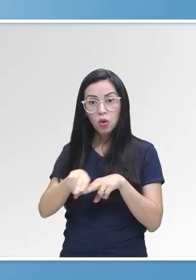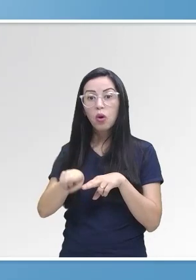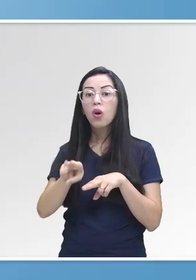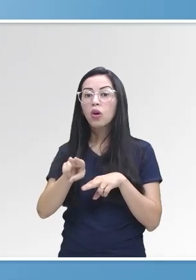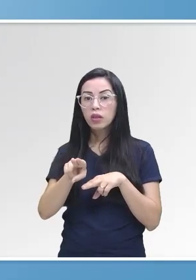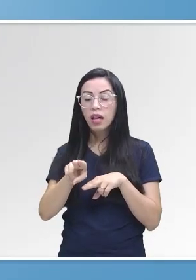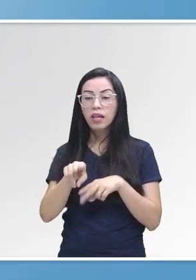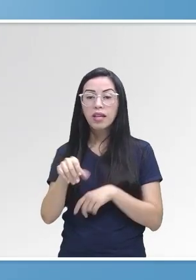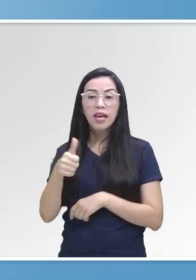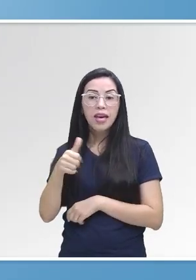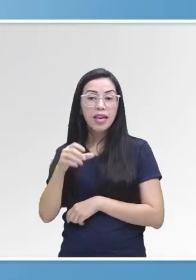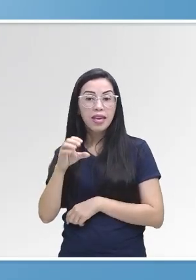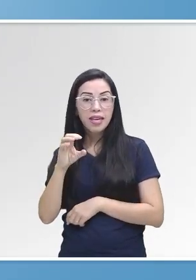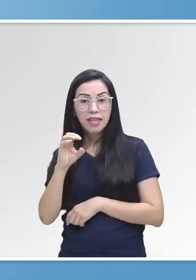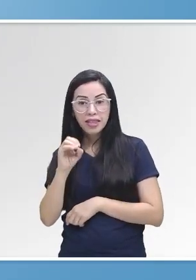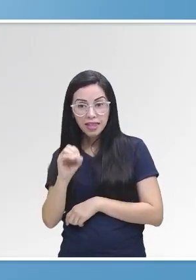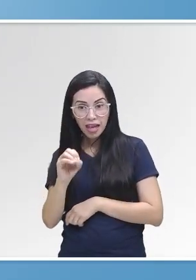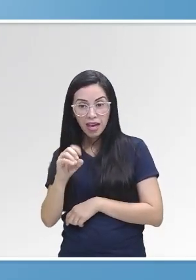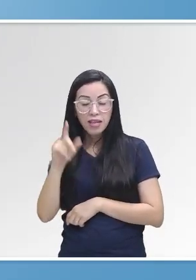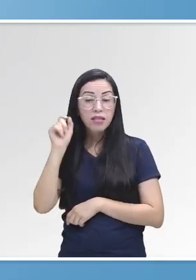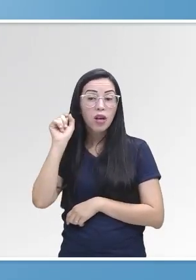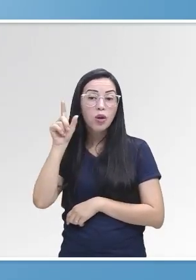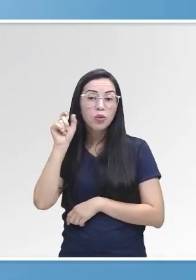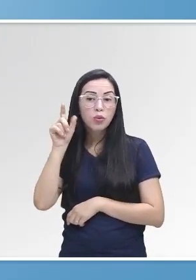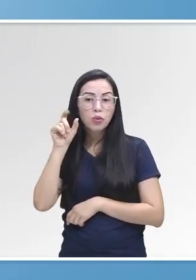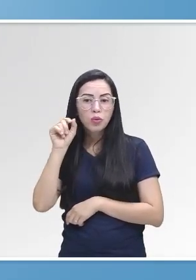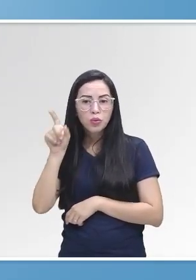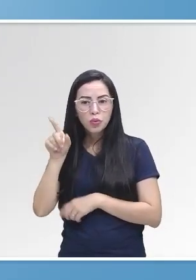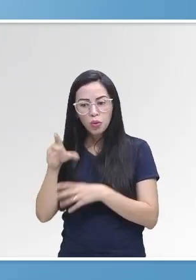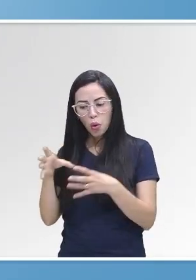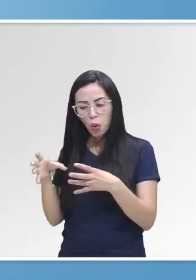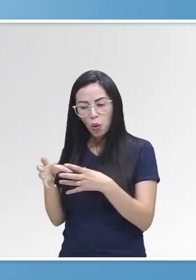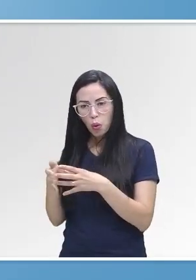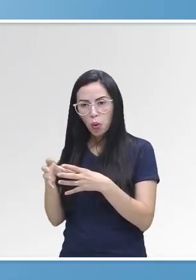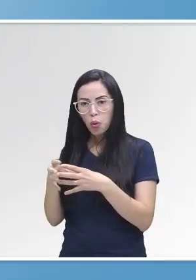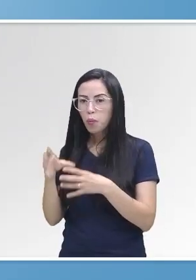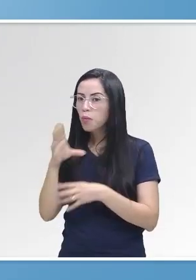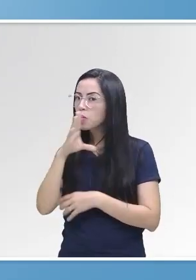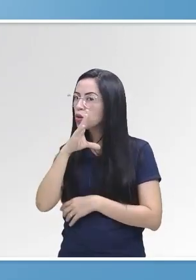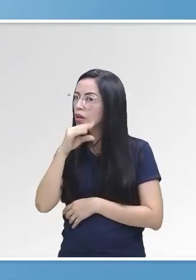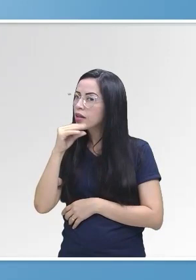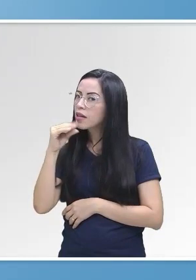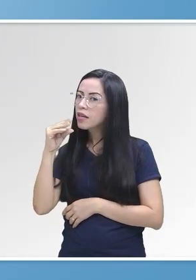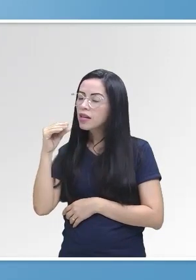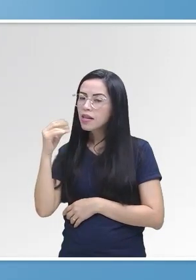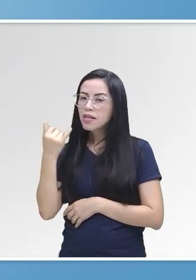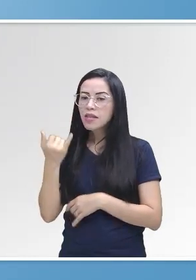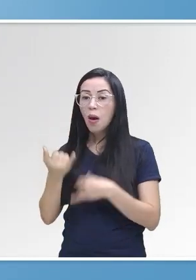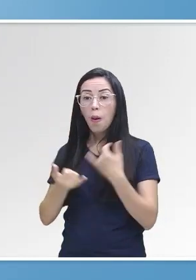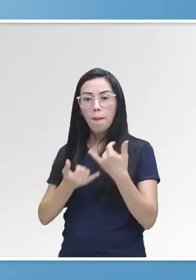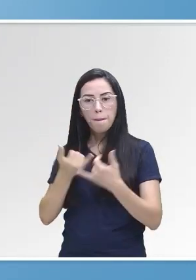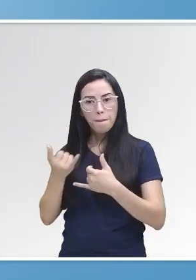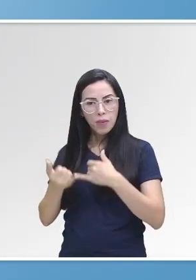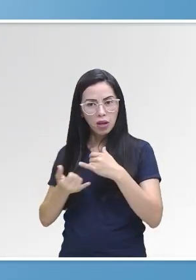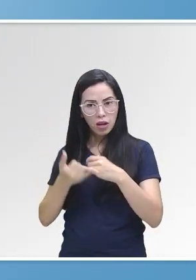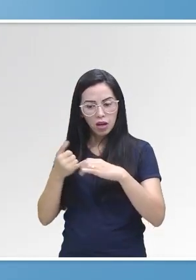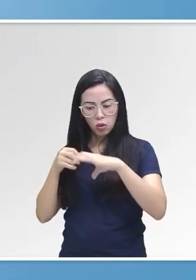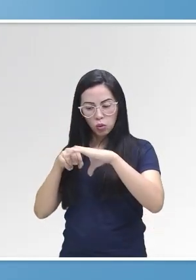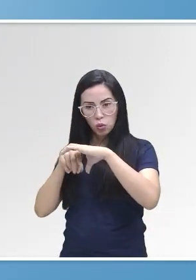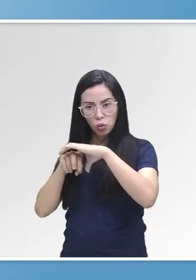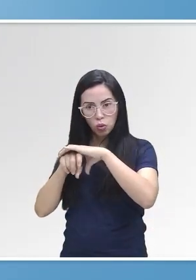e 10 bloquinhos azuis para representar o que a criança as crianças no túnel